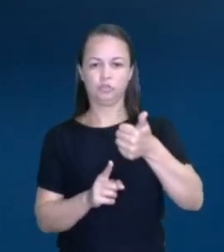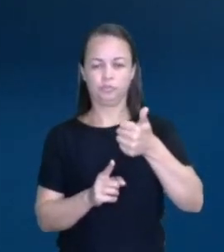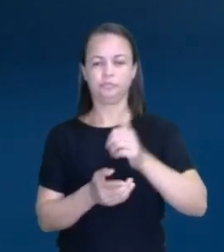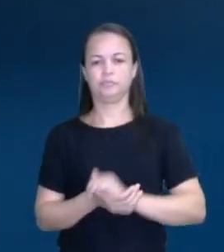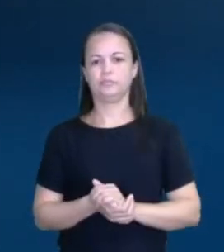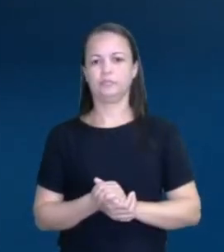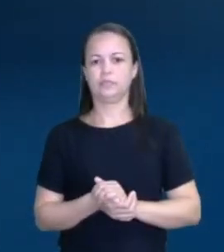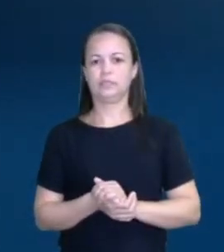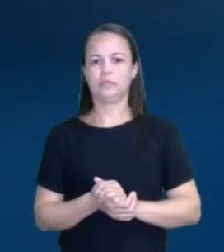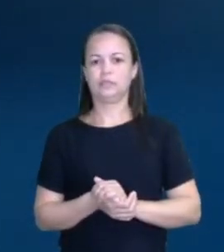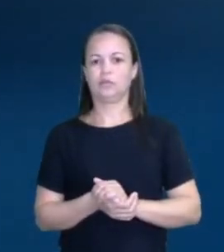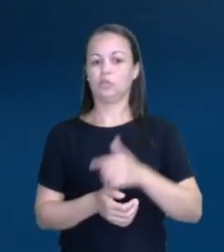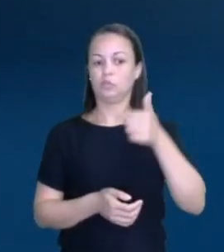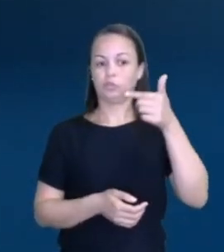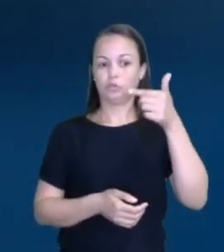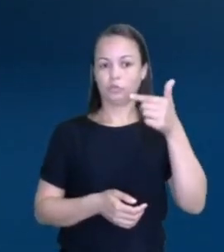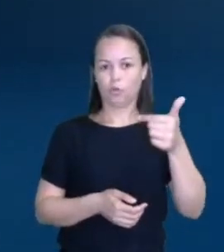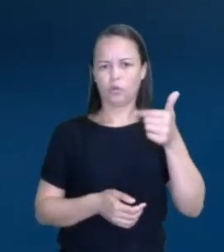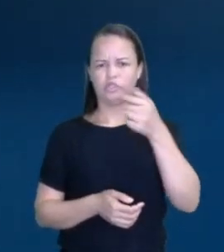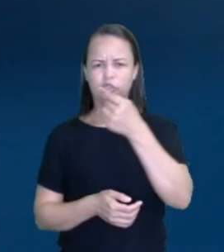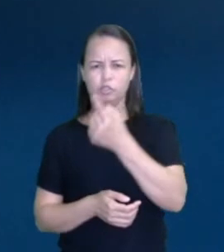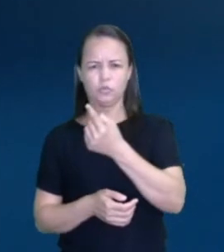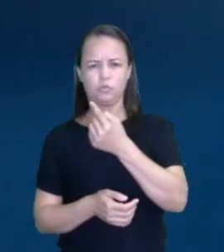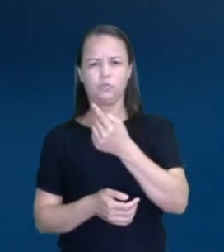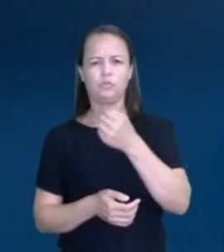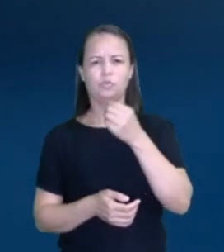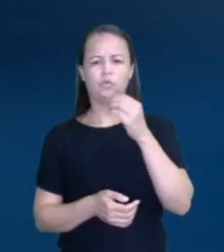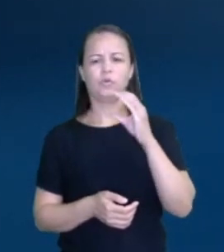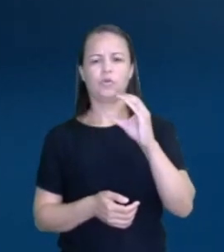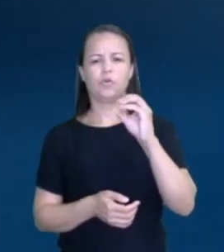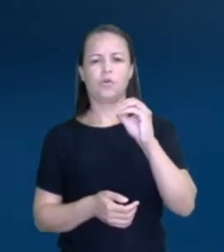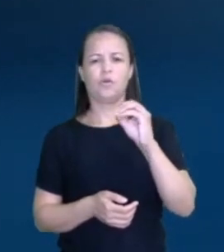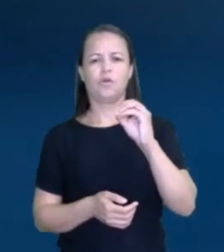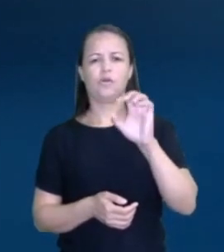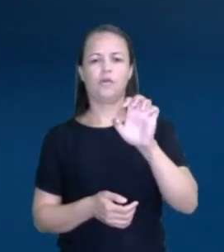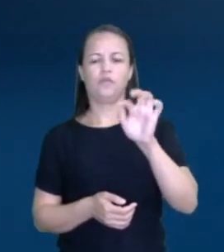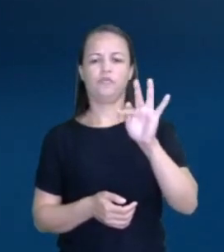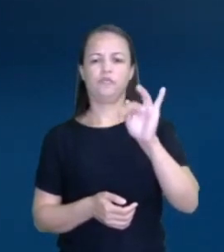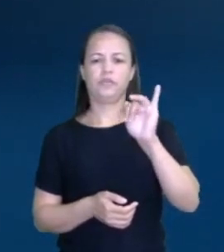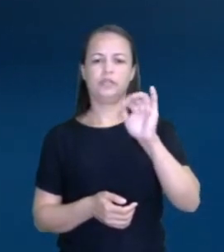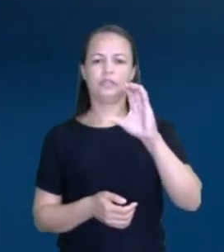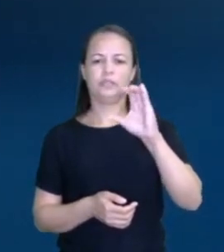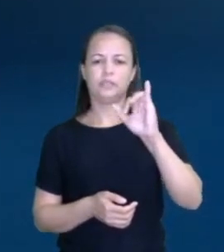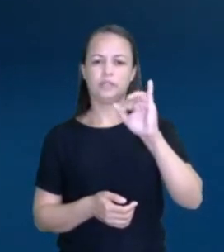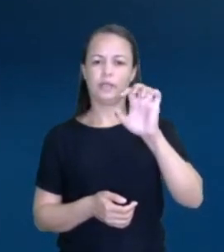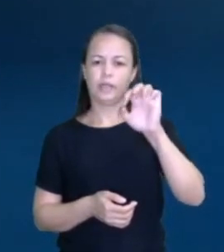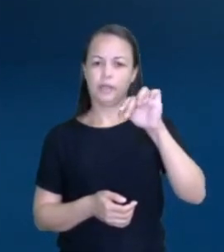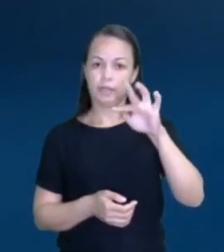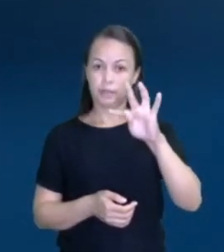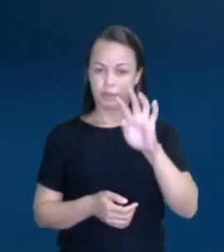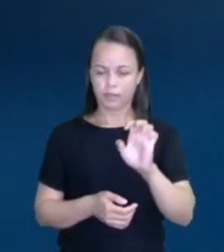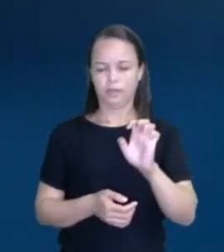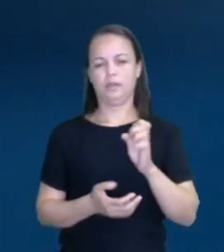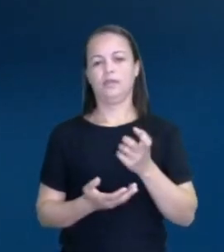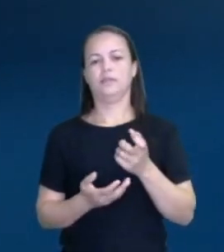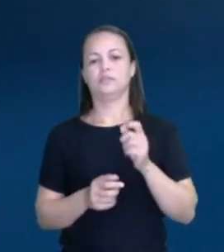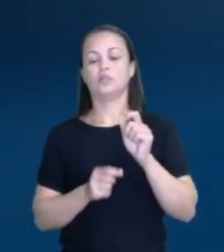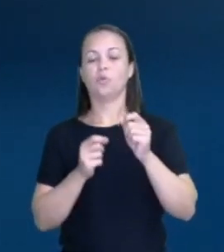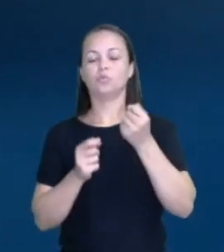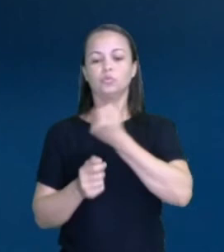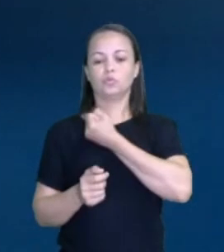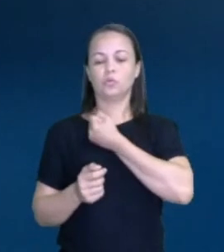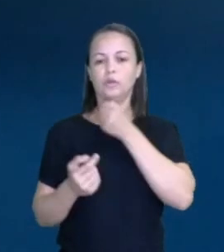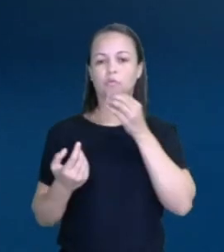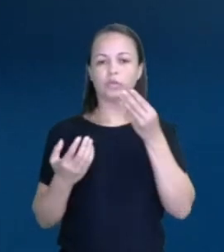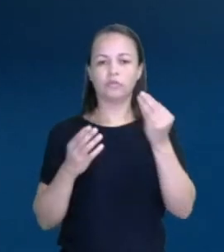Só apareceu 2 e 1 aqui de coeficiente. Lembrando, coeficiente, quando eu falo, são esses números que ficam aqui na